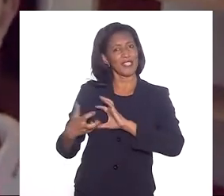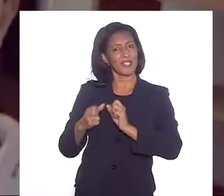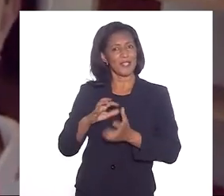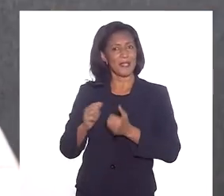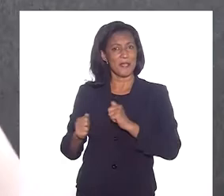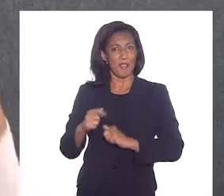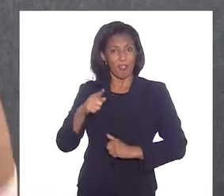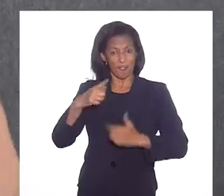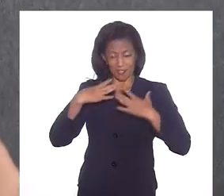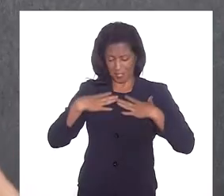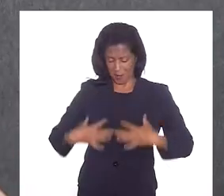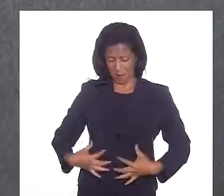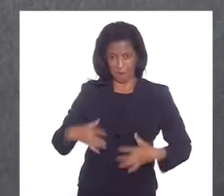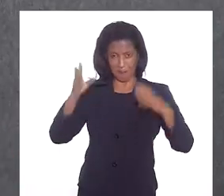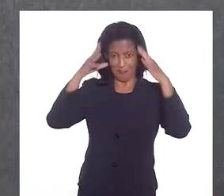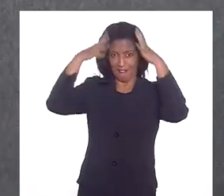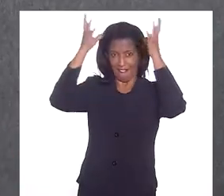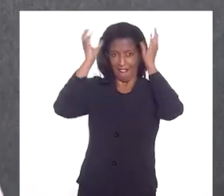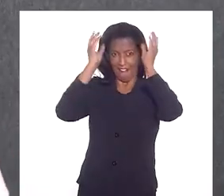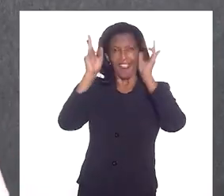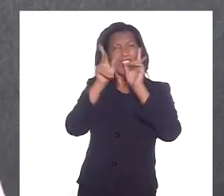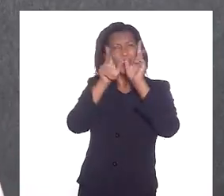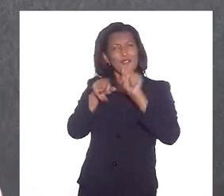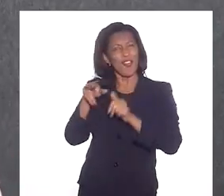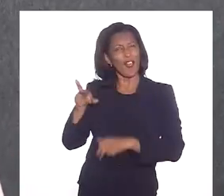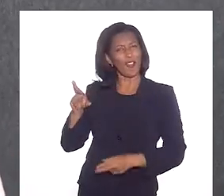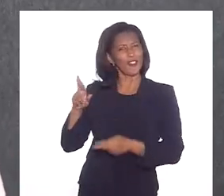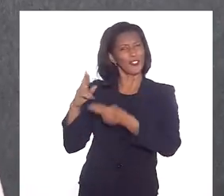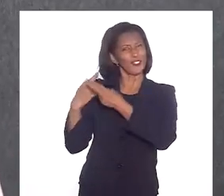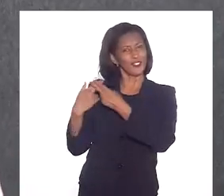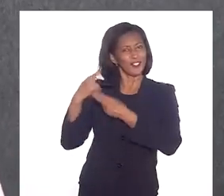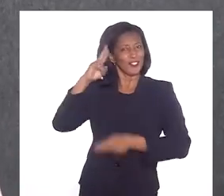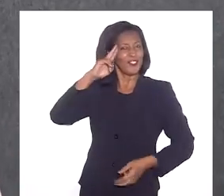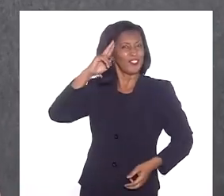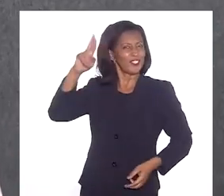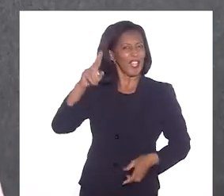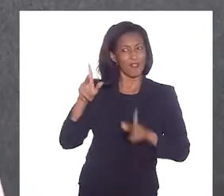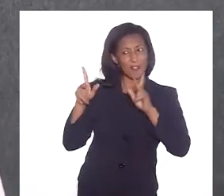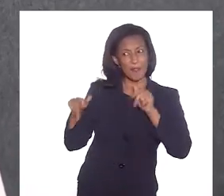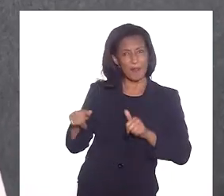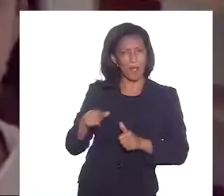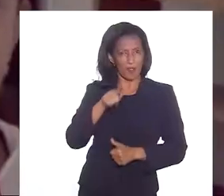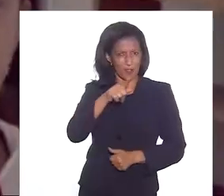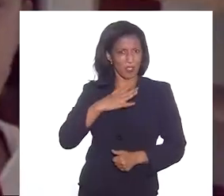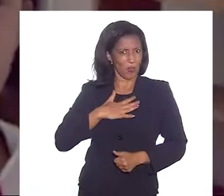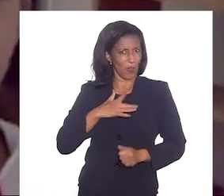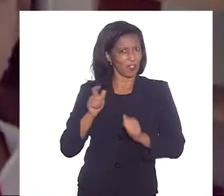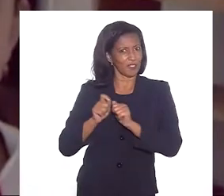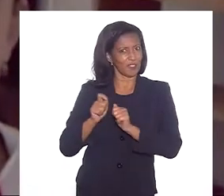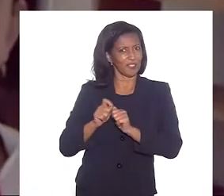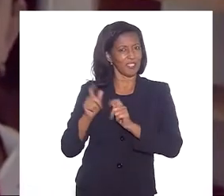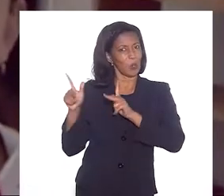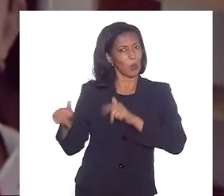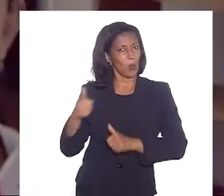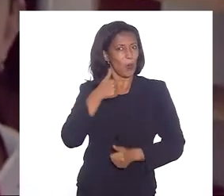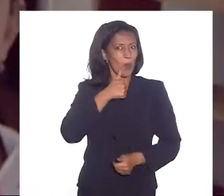vender pão. E você tá vestido igual o chefe? Você gosta de fazer pão? Você gosta desse momento que você tem com a sua mãe?